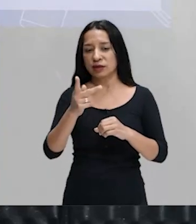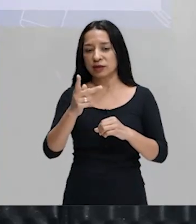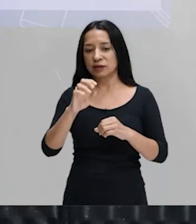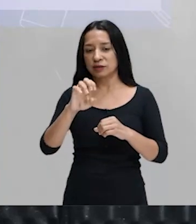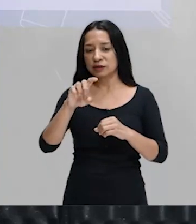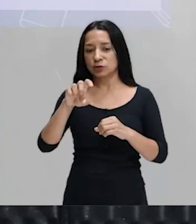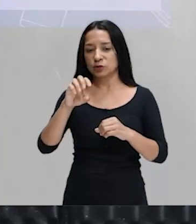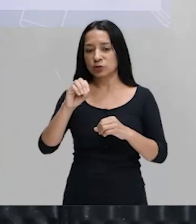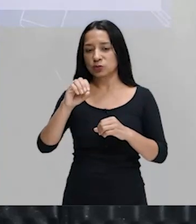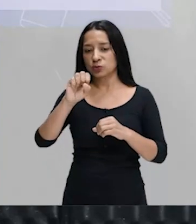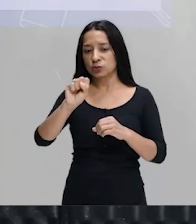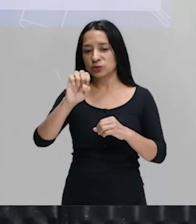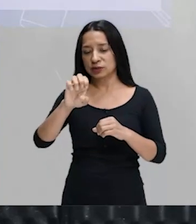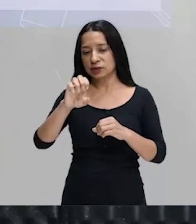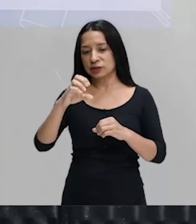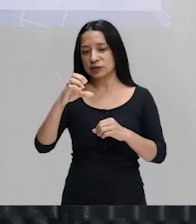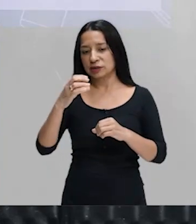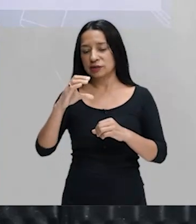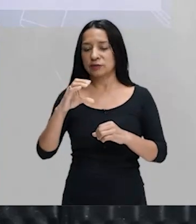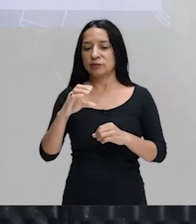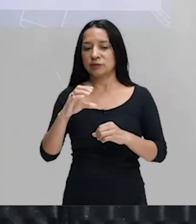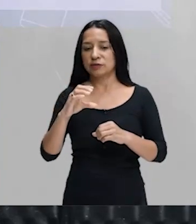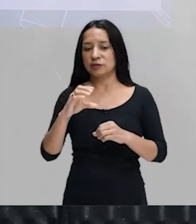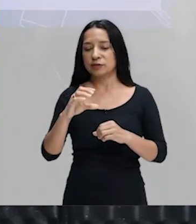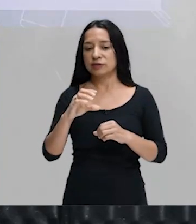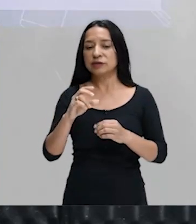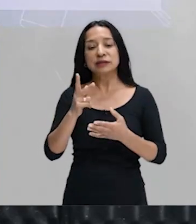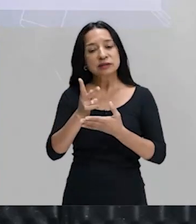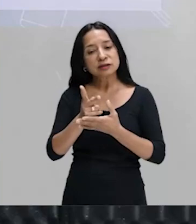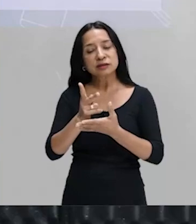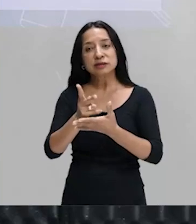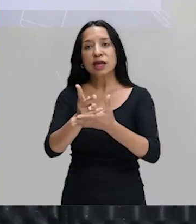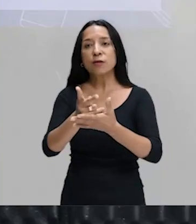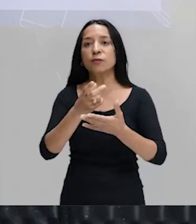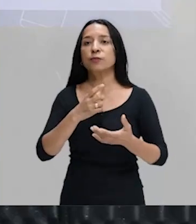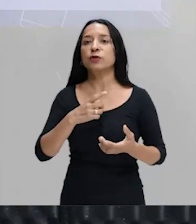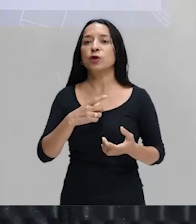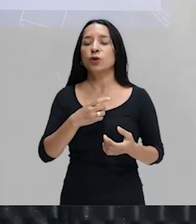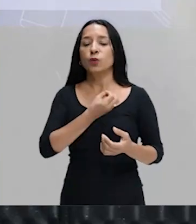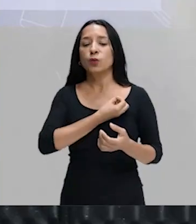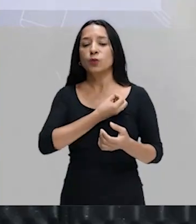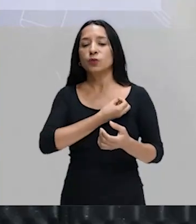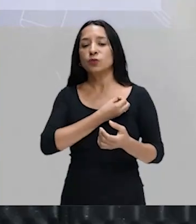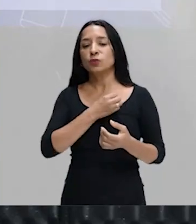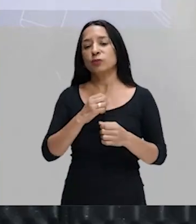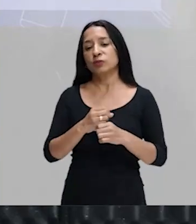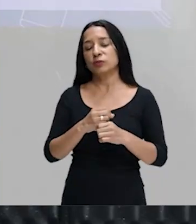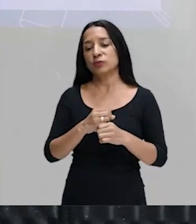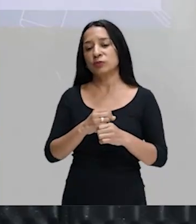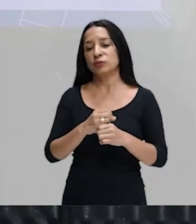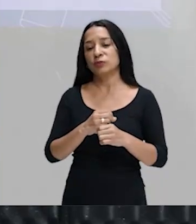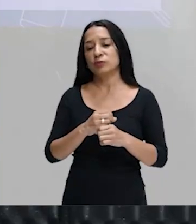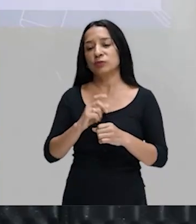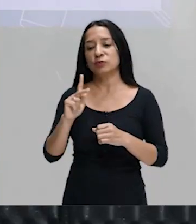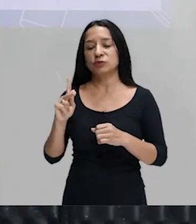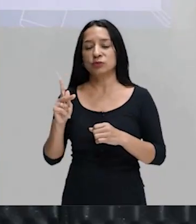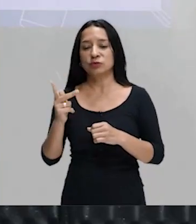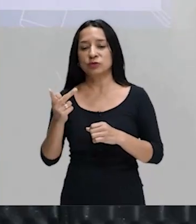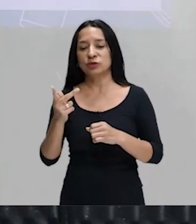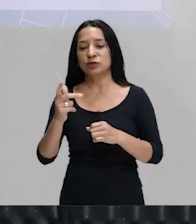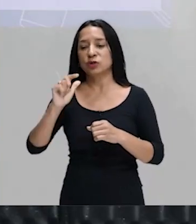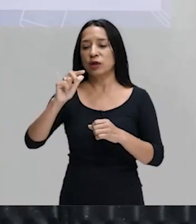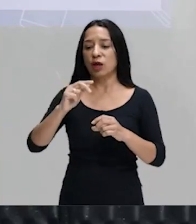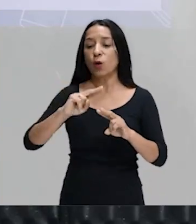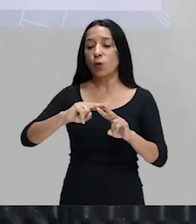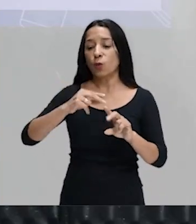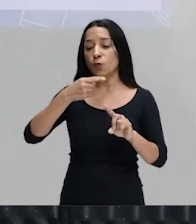átomos de carbono. Lembrando que sempre o número de hidrogênios vai ser o dobro do número de oxigênio,